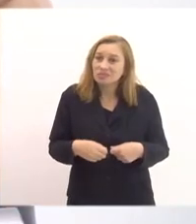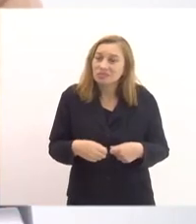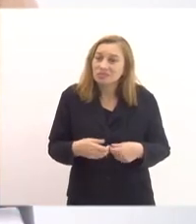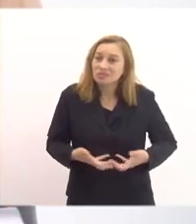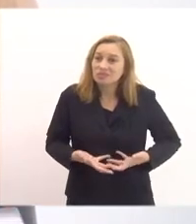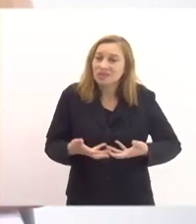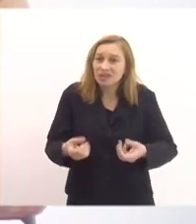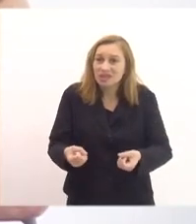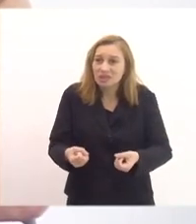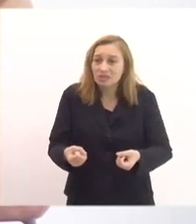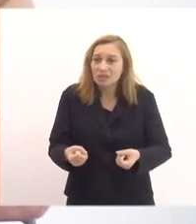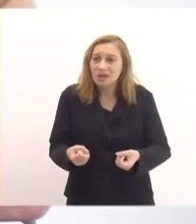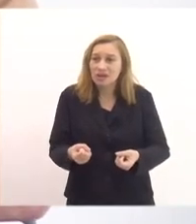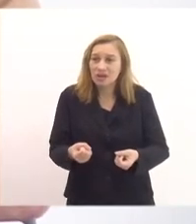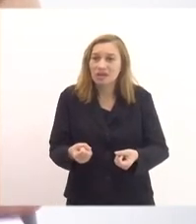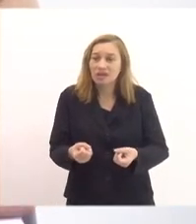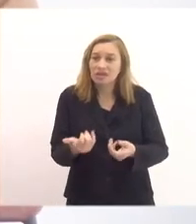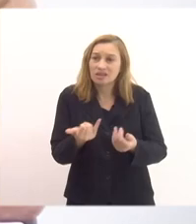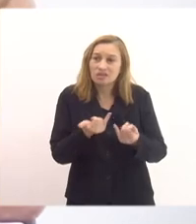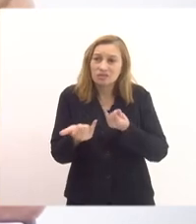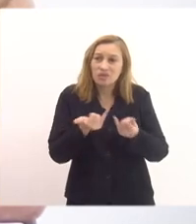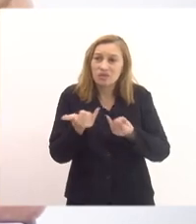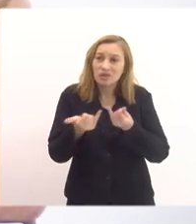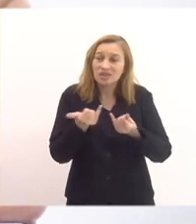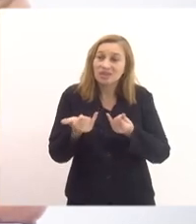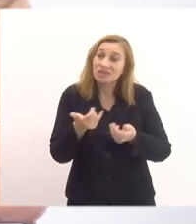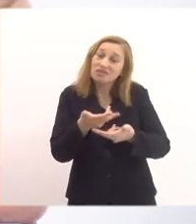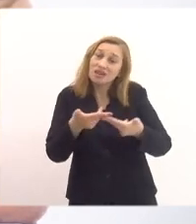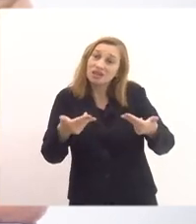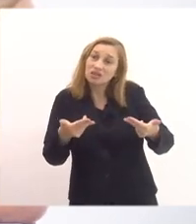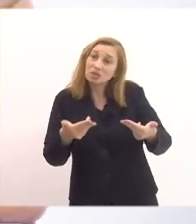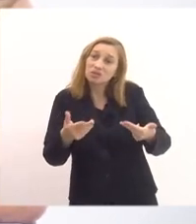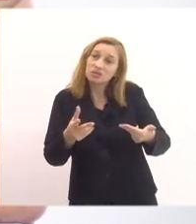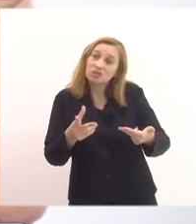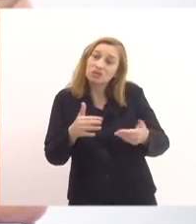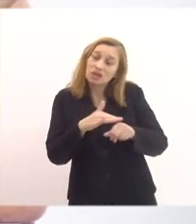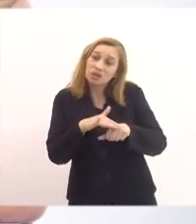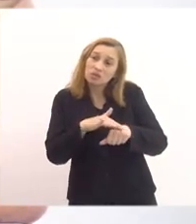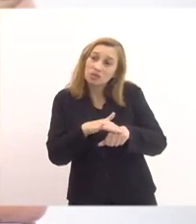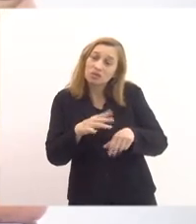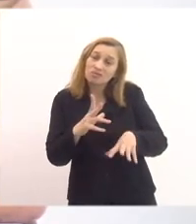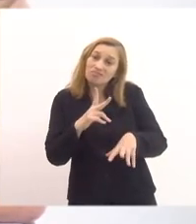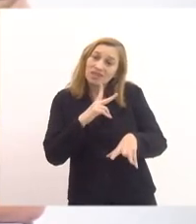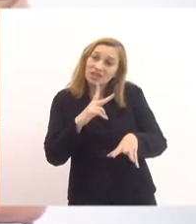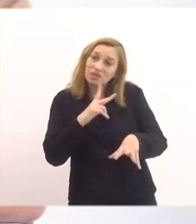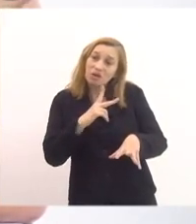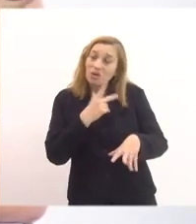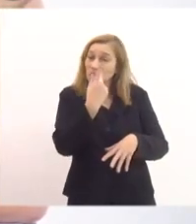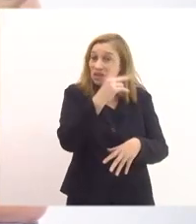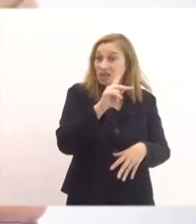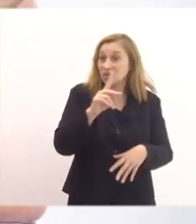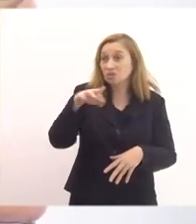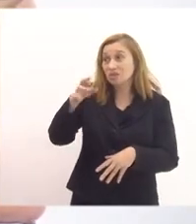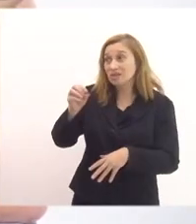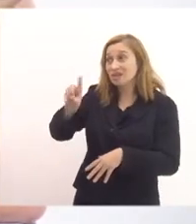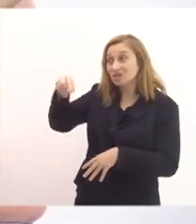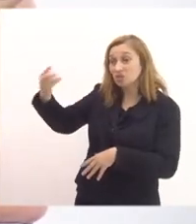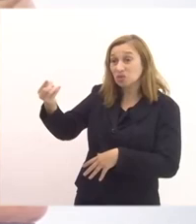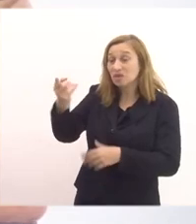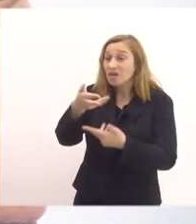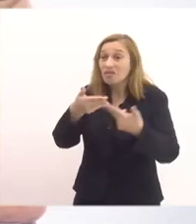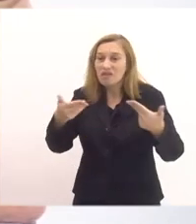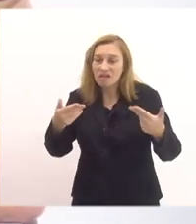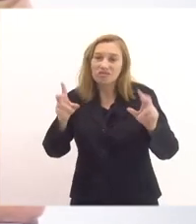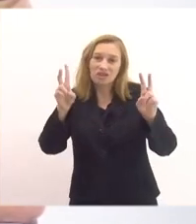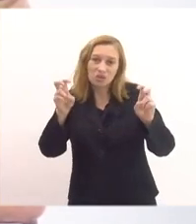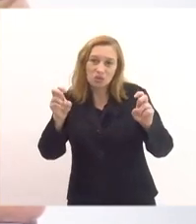receber essas demandas, e porque tem muito caso particular. Né? Tem o teu, tem o do Marcelo, tem de outro. São vários